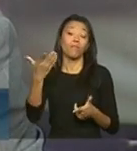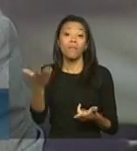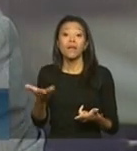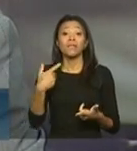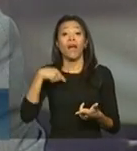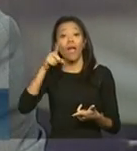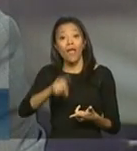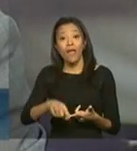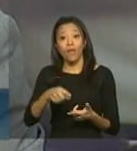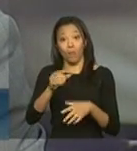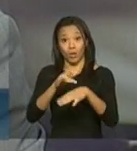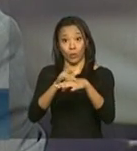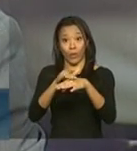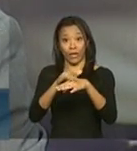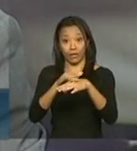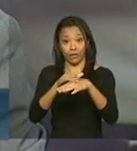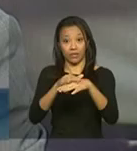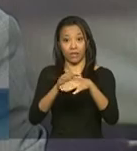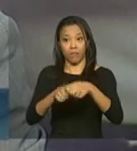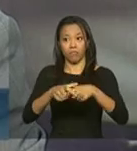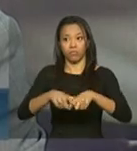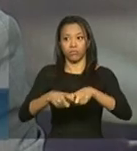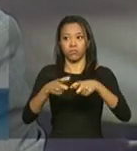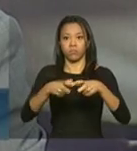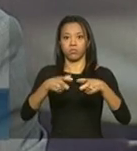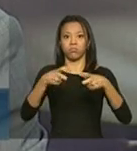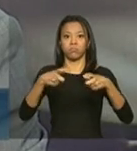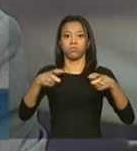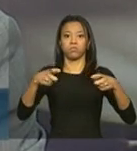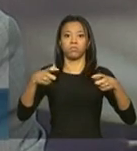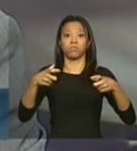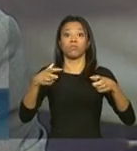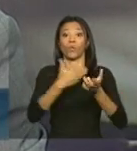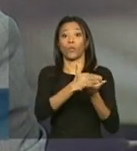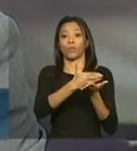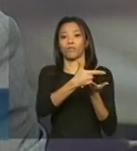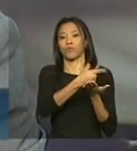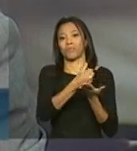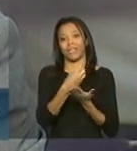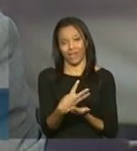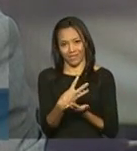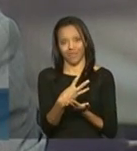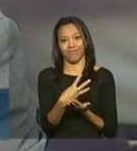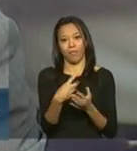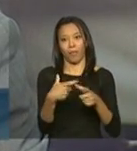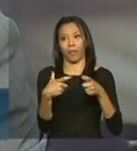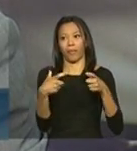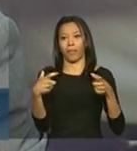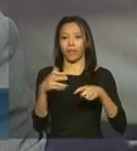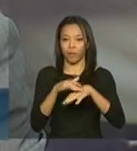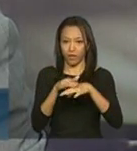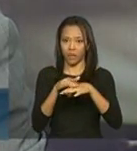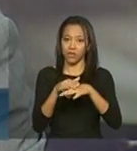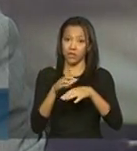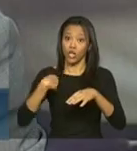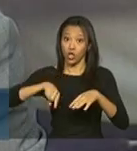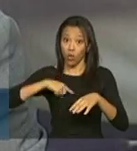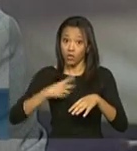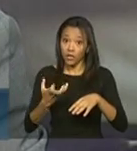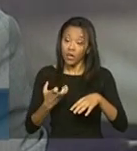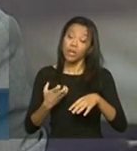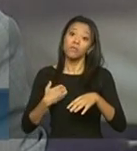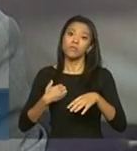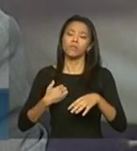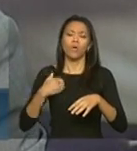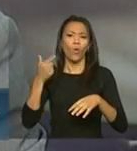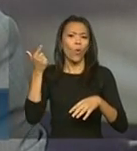um decréscimo importante, consistente, desde 2003, e nós temos a ambição de avançar